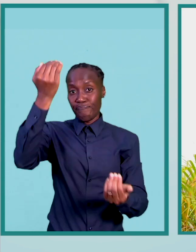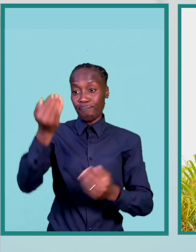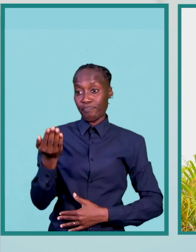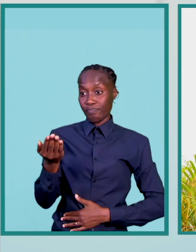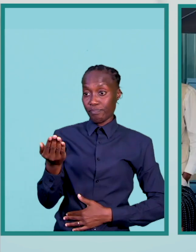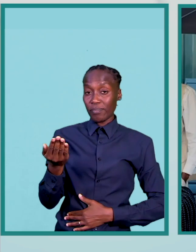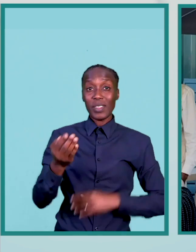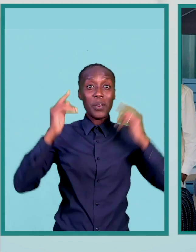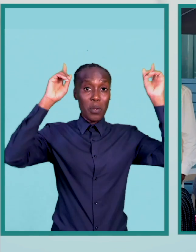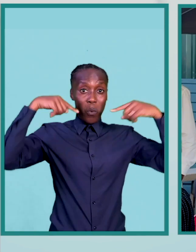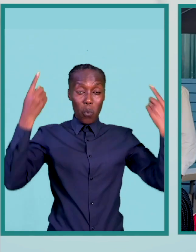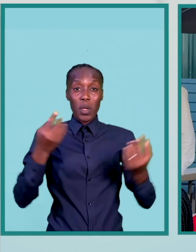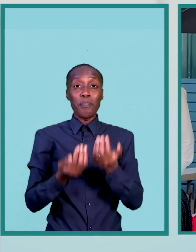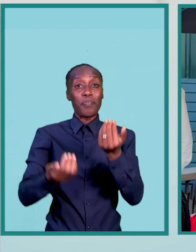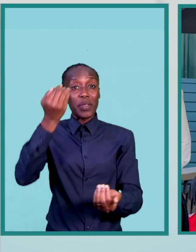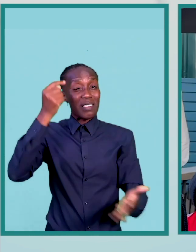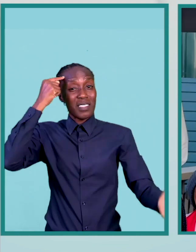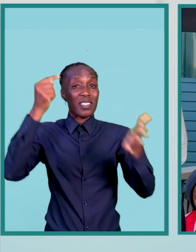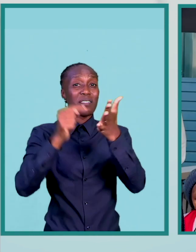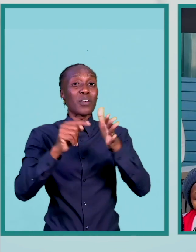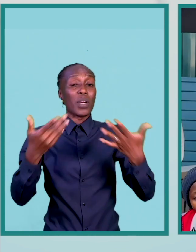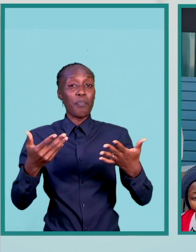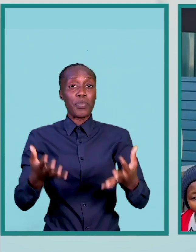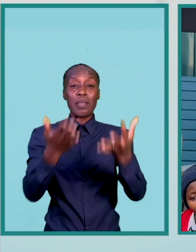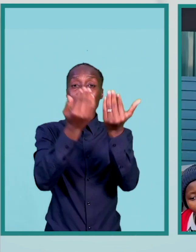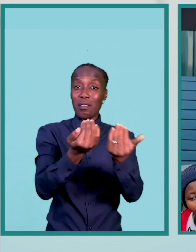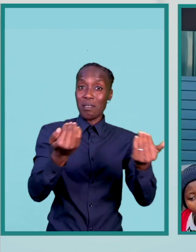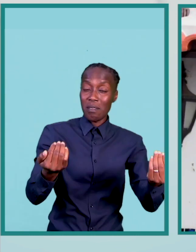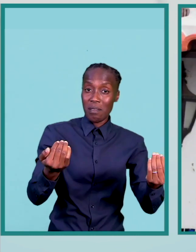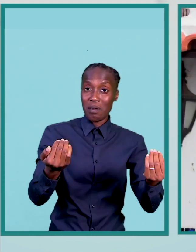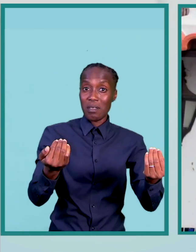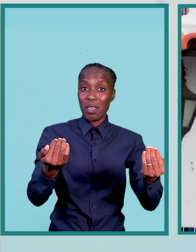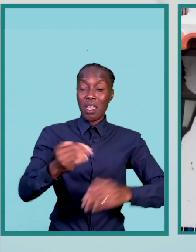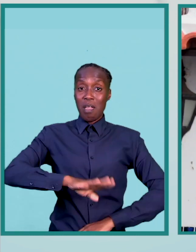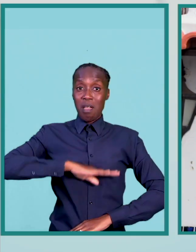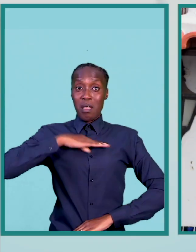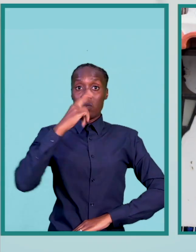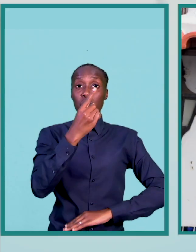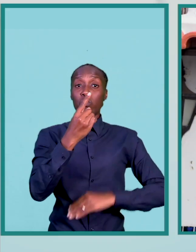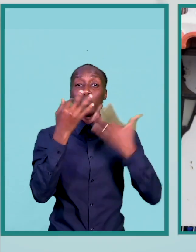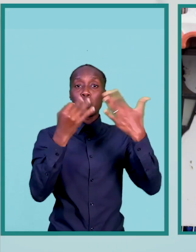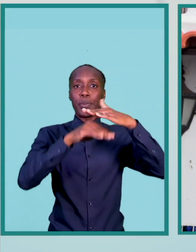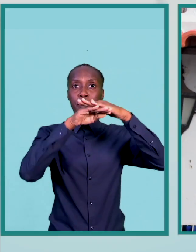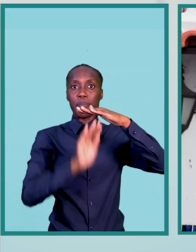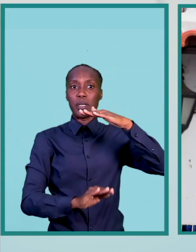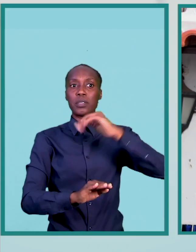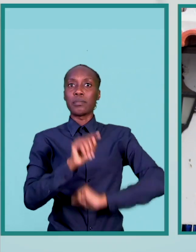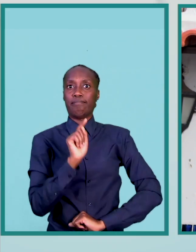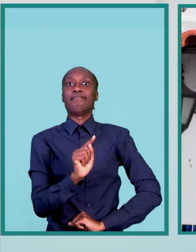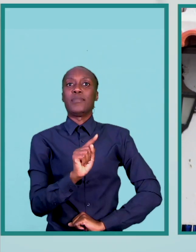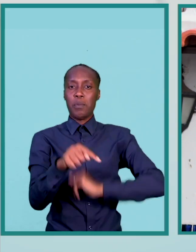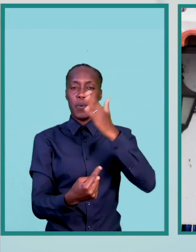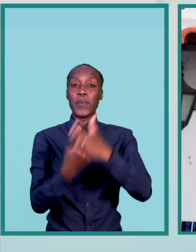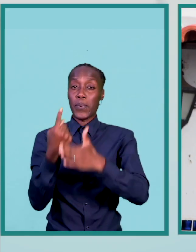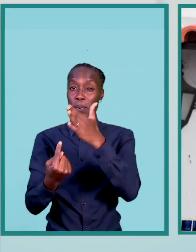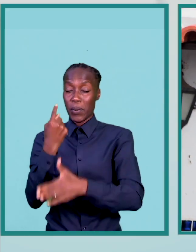uniões prematuras? Eu entendi que a união prematura refere-se de casamentos conjugais de menos de 18 anos